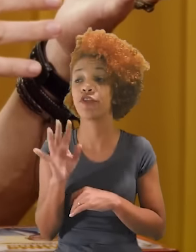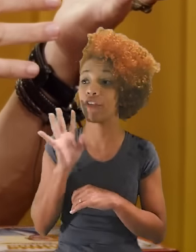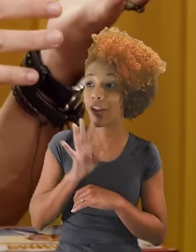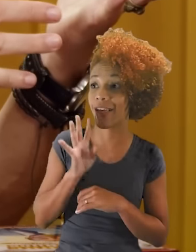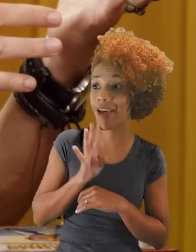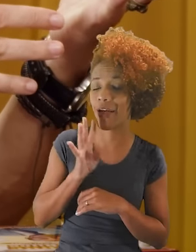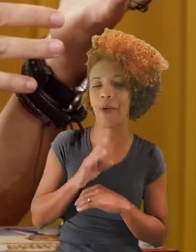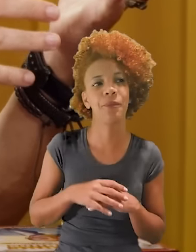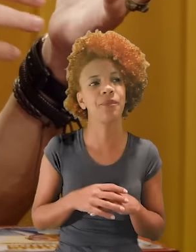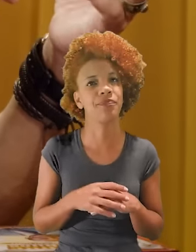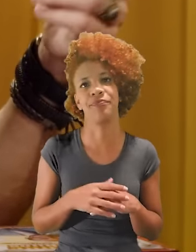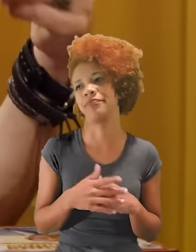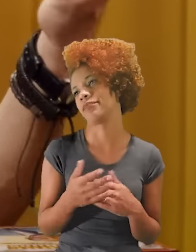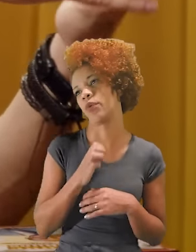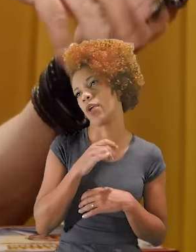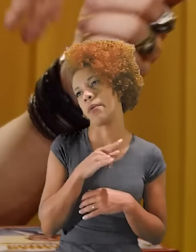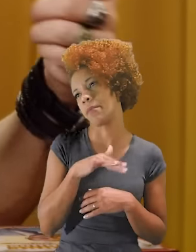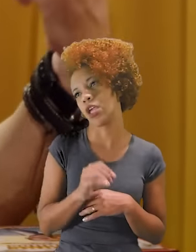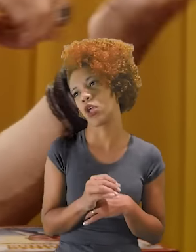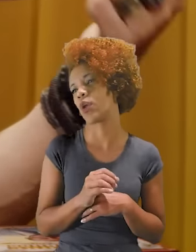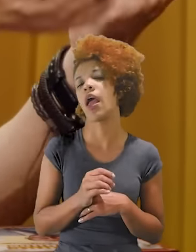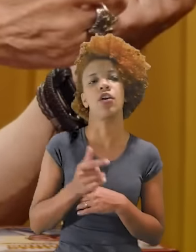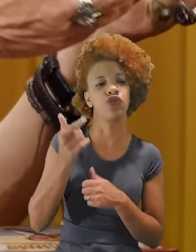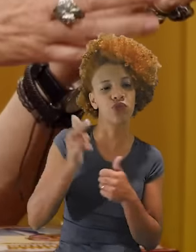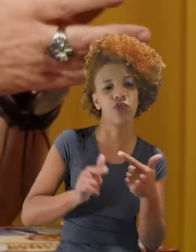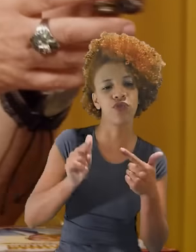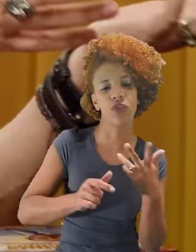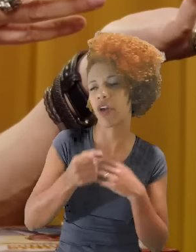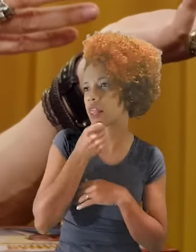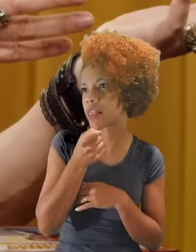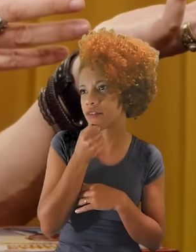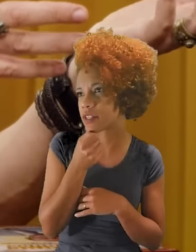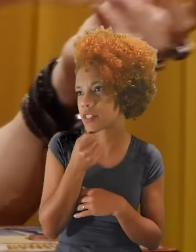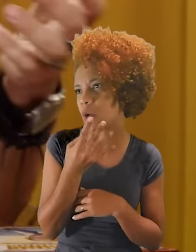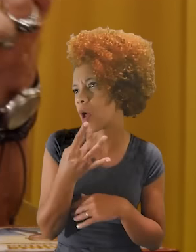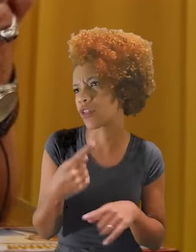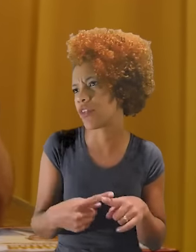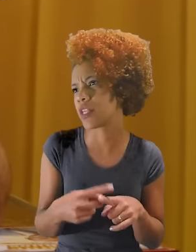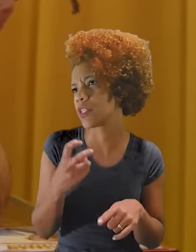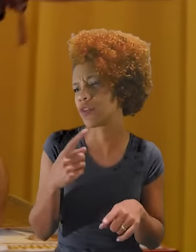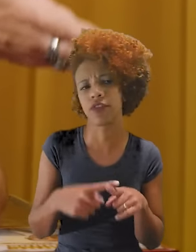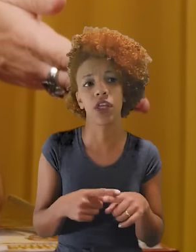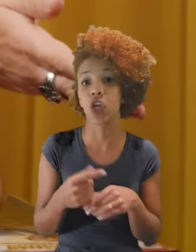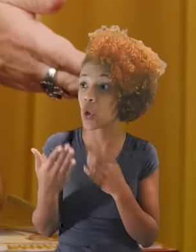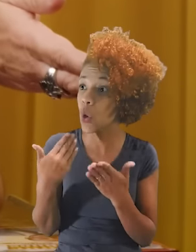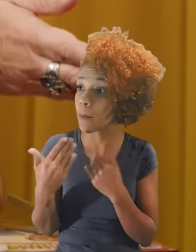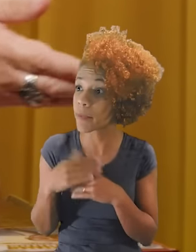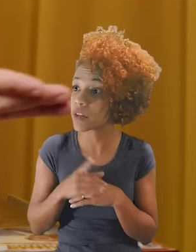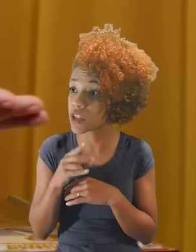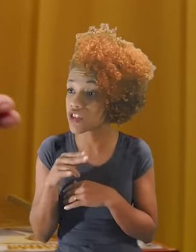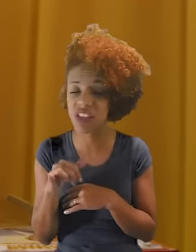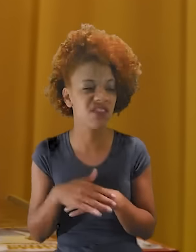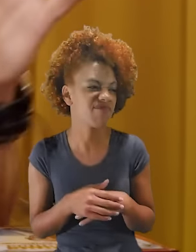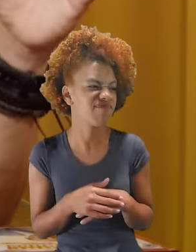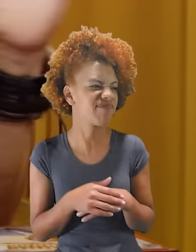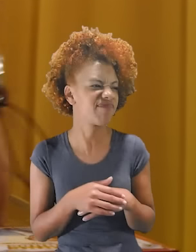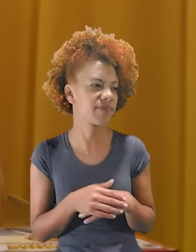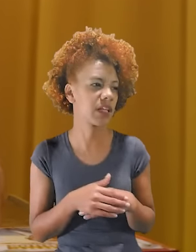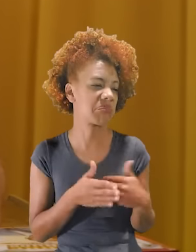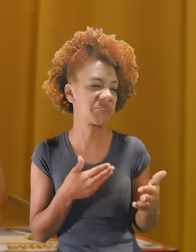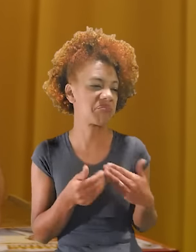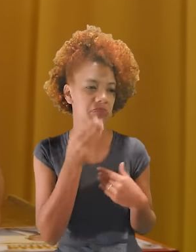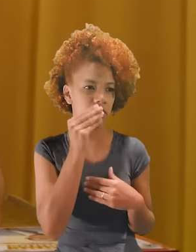muito, muito legal. E tipo, pô, o Emílio repetiu várias vezes a entrevista, repetiu 4 ou 5 vezes. E eu comentei com o cara da Disney isso. Sabe o cara falou pra mim? Ah, não, mas